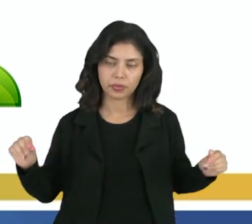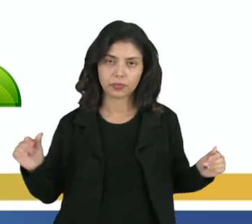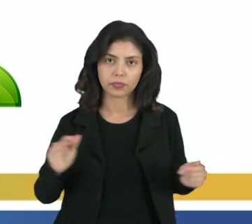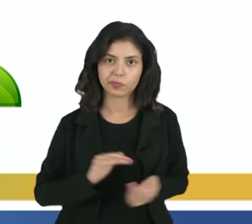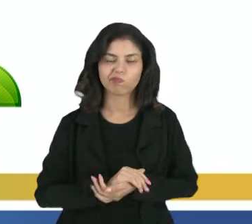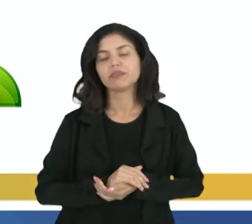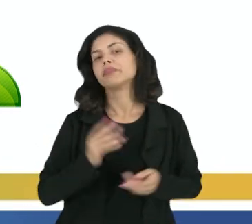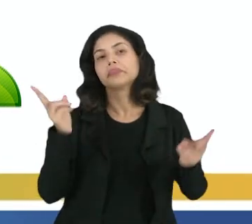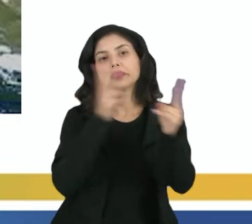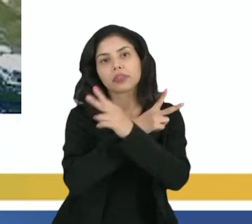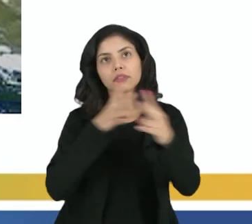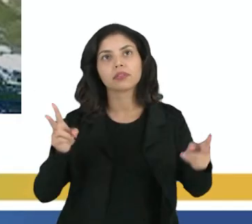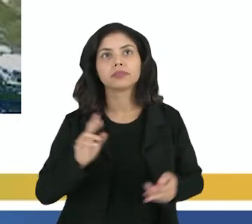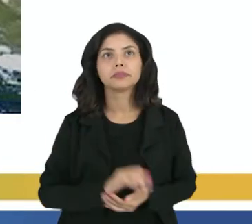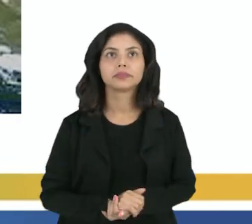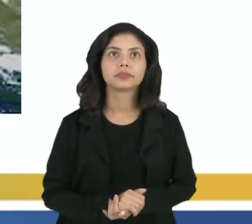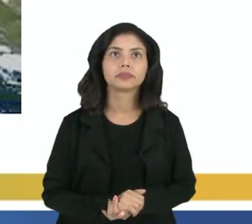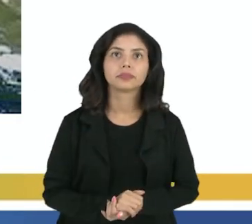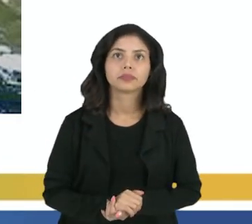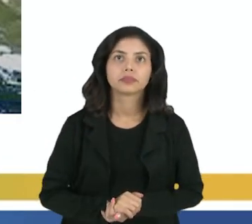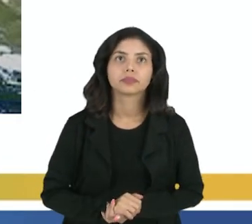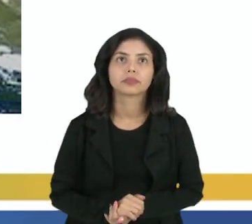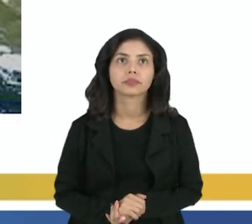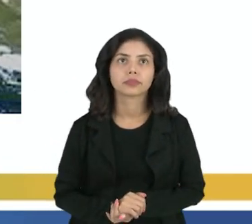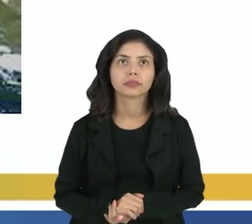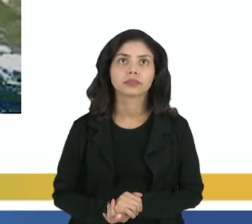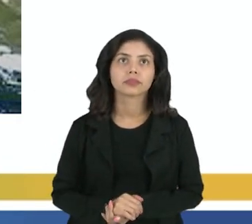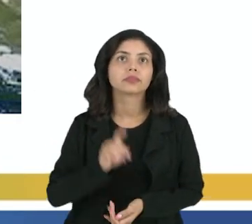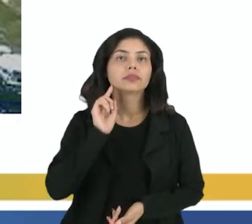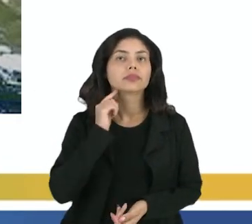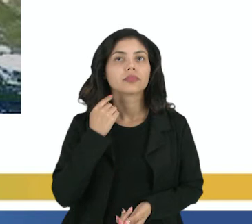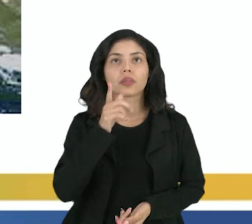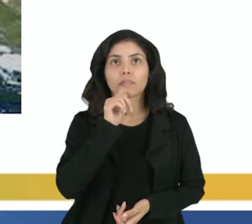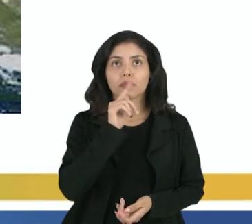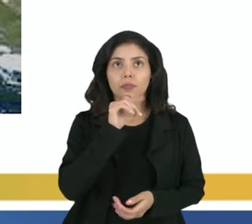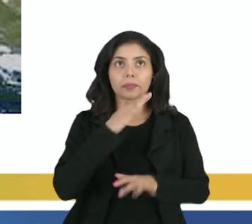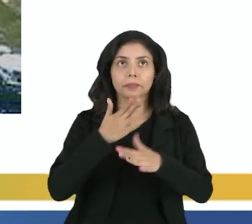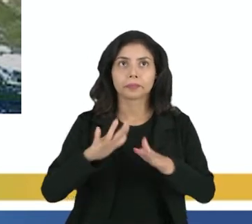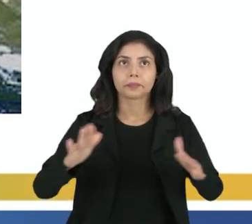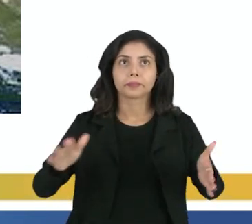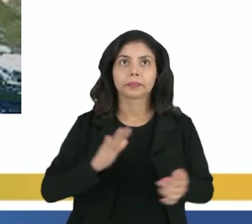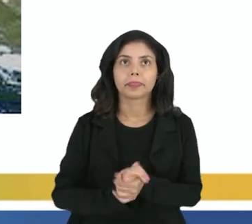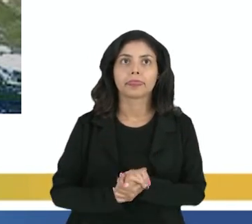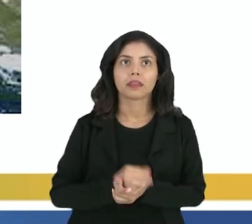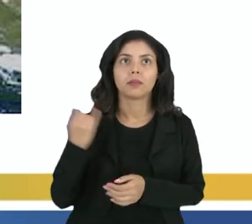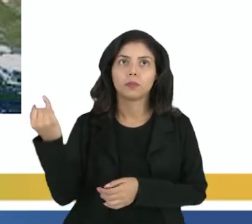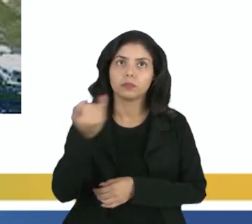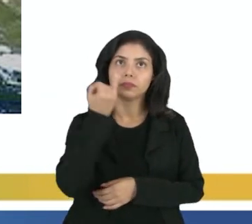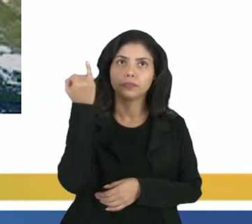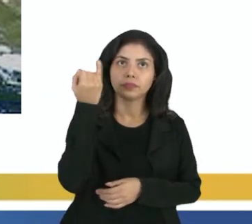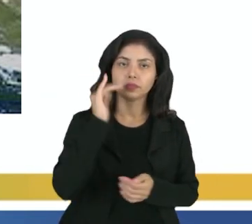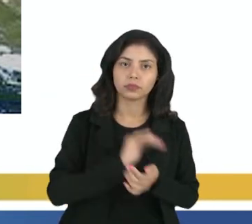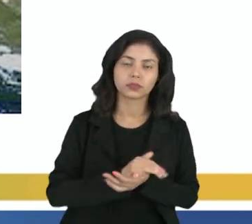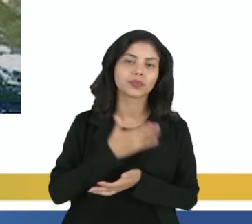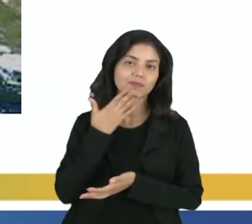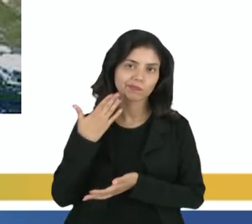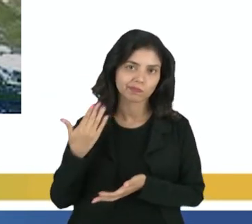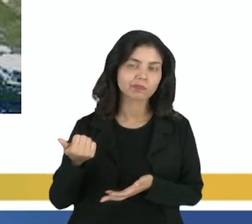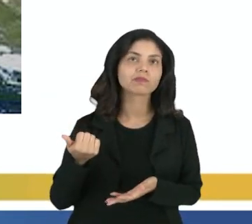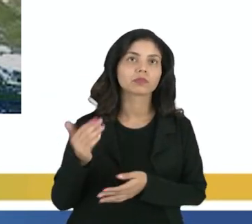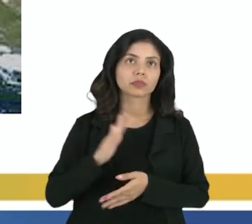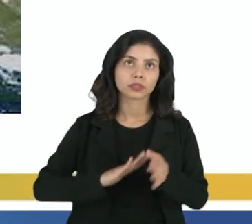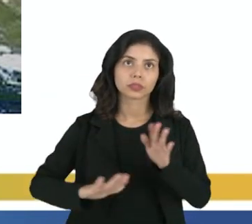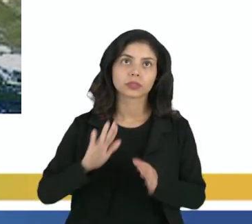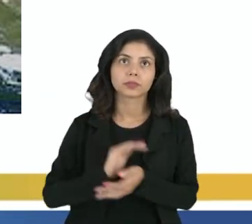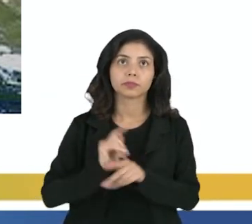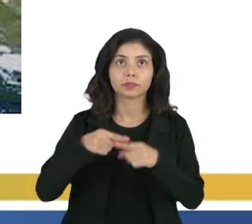no ar, ok? Então, nós temos aqui a poluição da água, que é um dos recursos naturais mais preciosos.